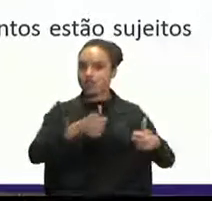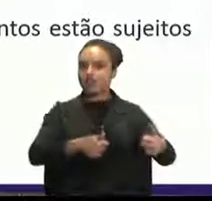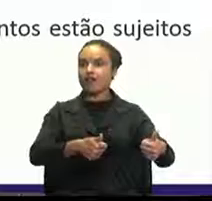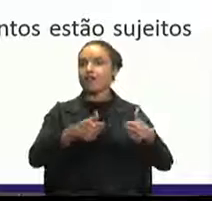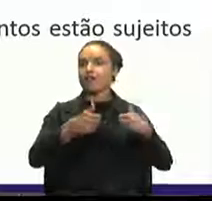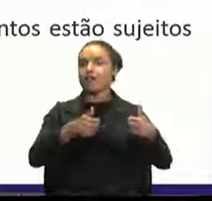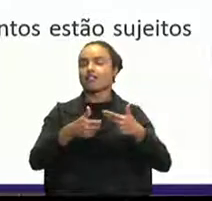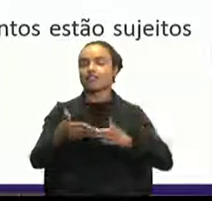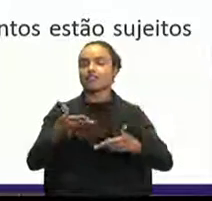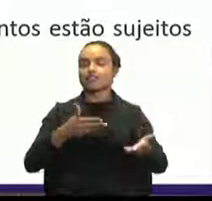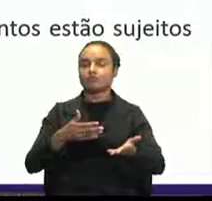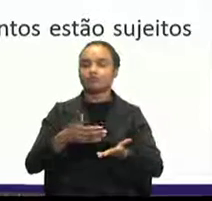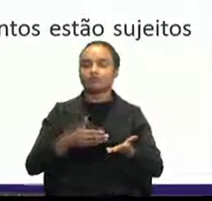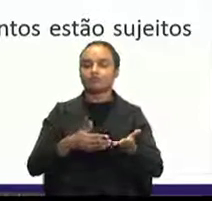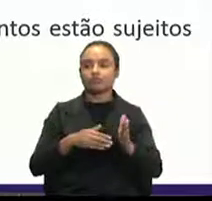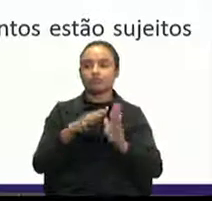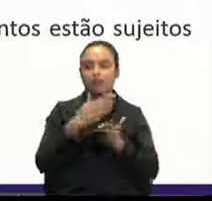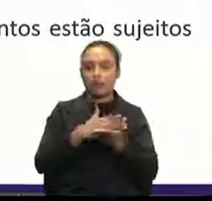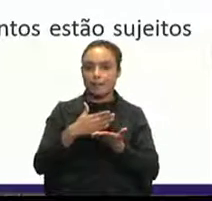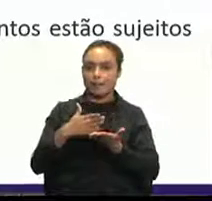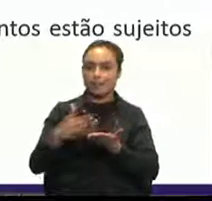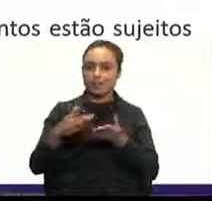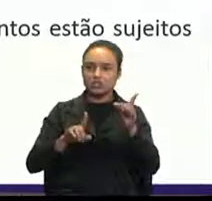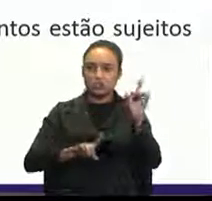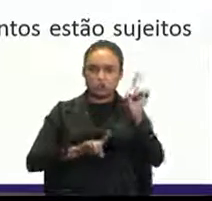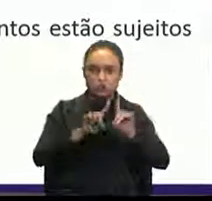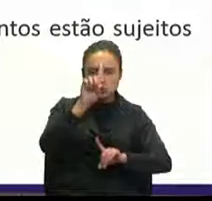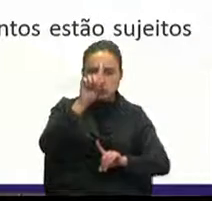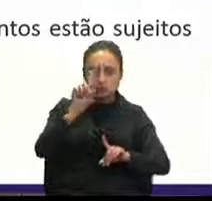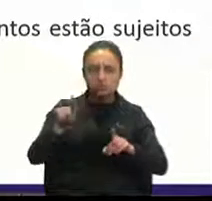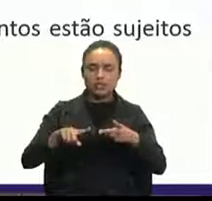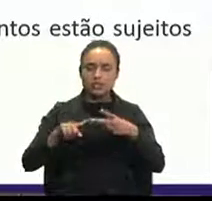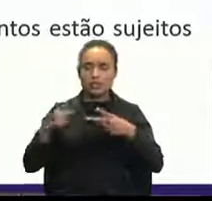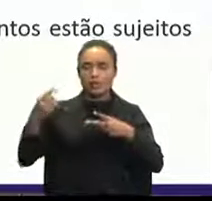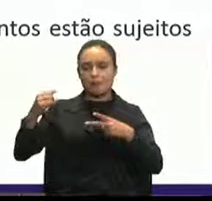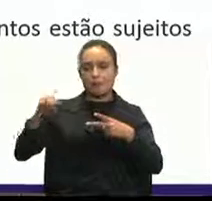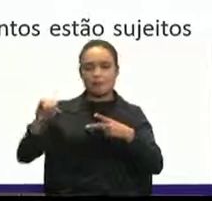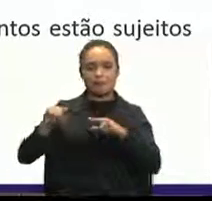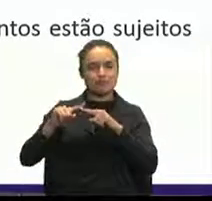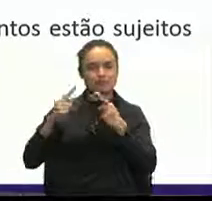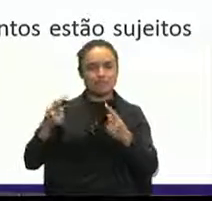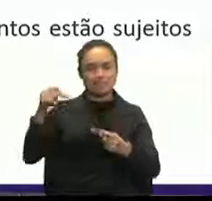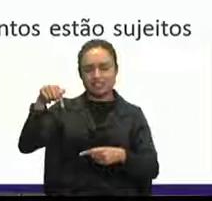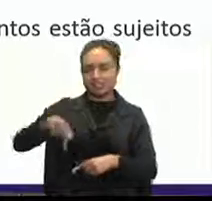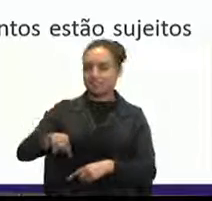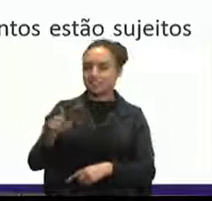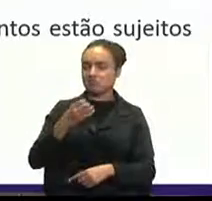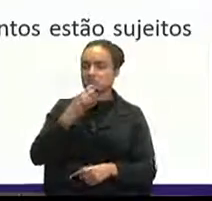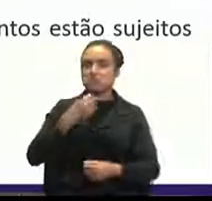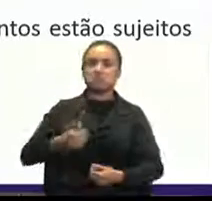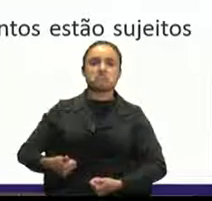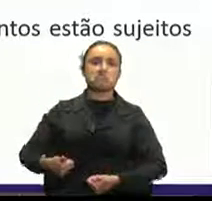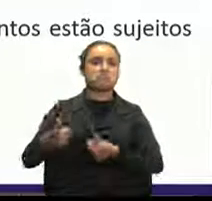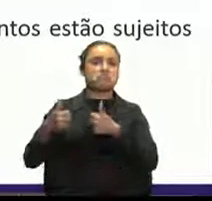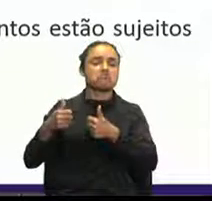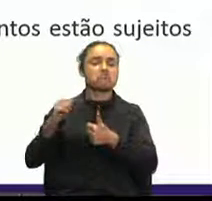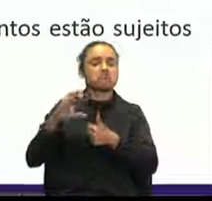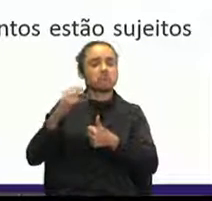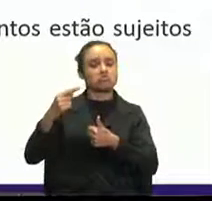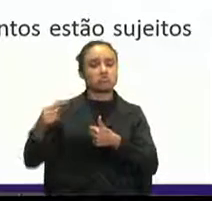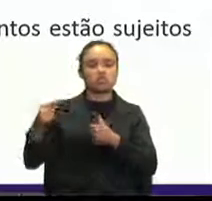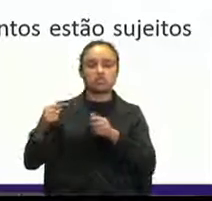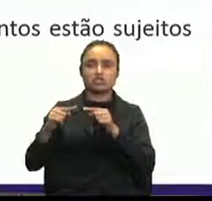prestação sobe agora se eu acredito que aquele setor relação não está num momento bom aquela ação cai